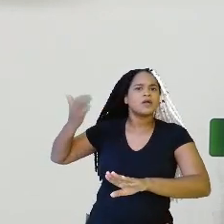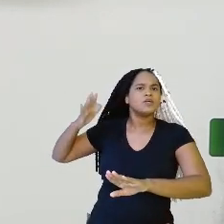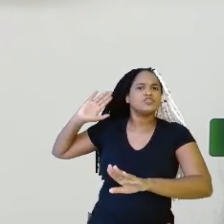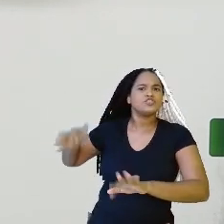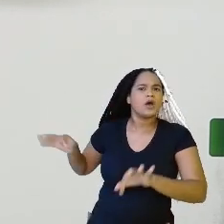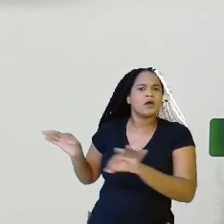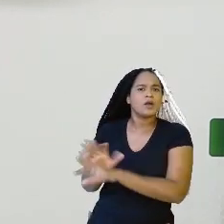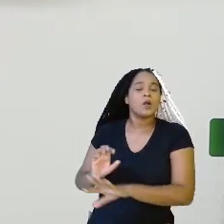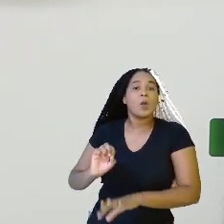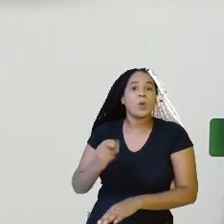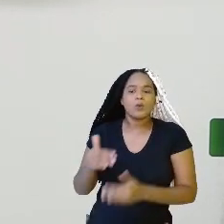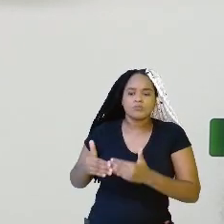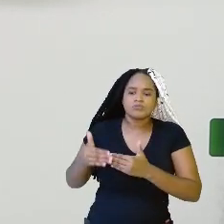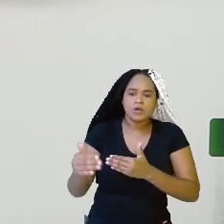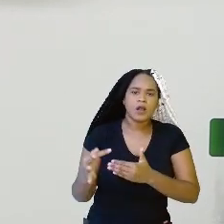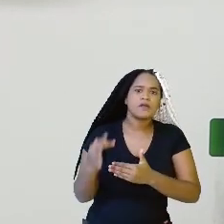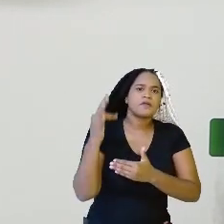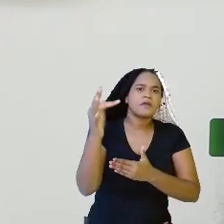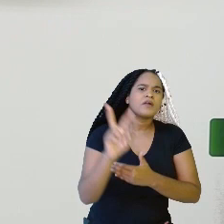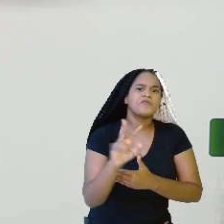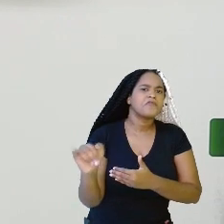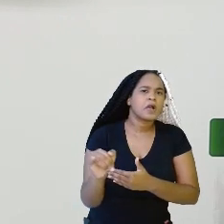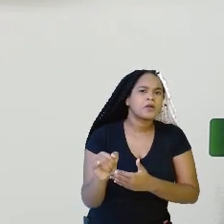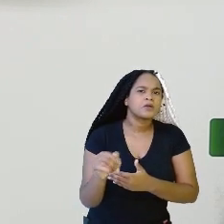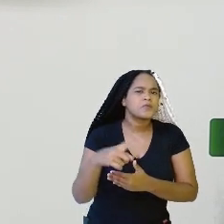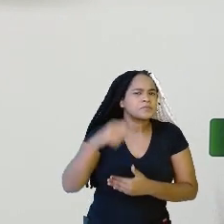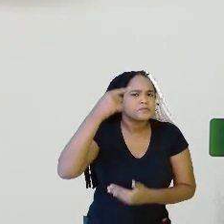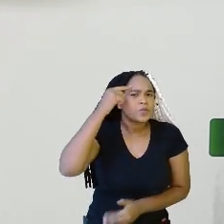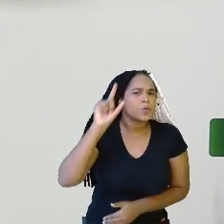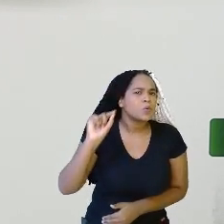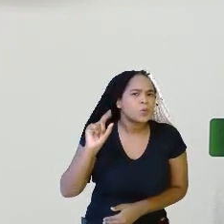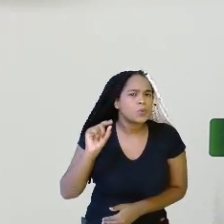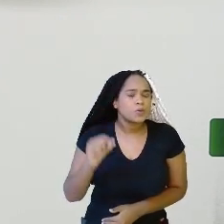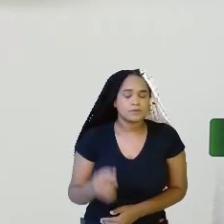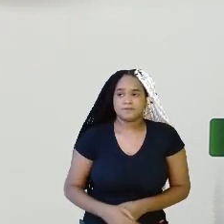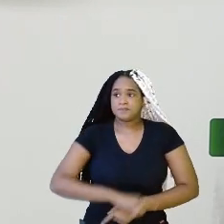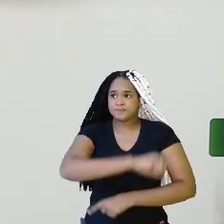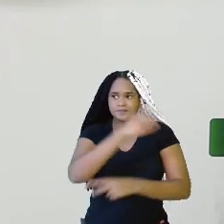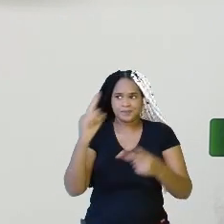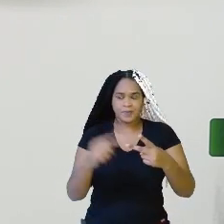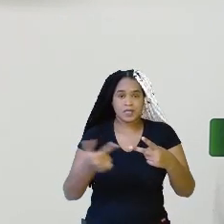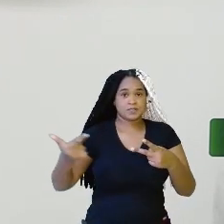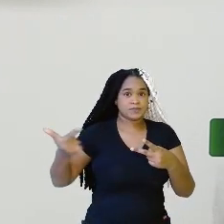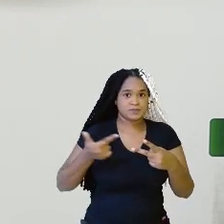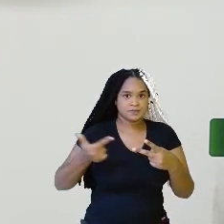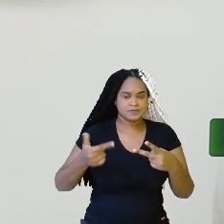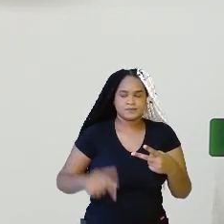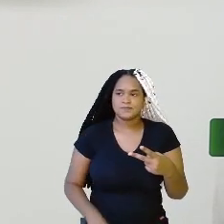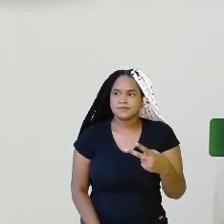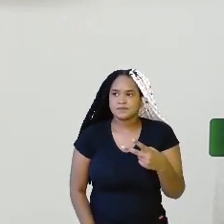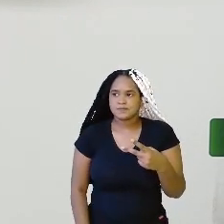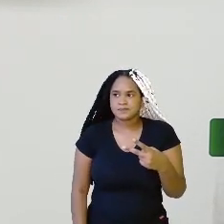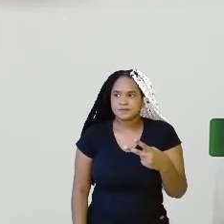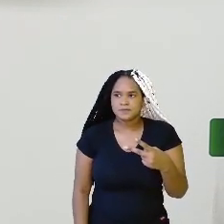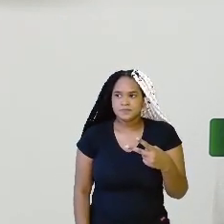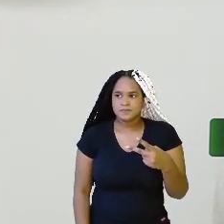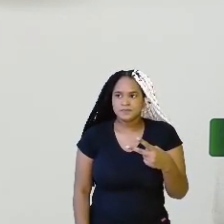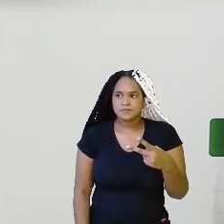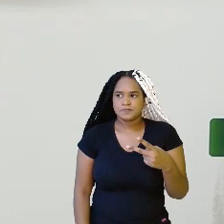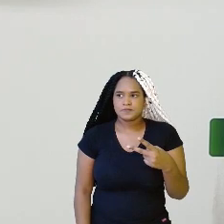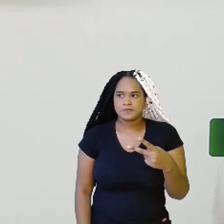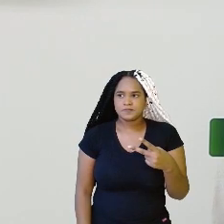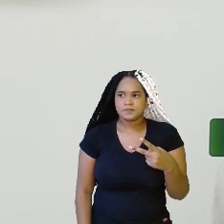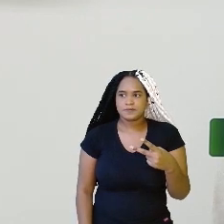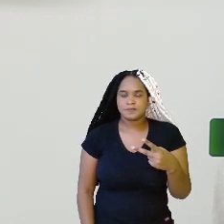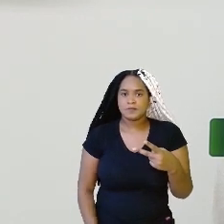ou ela vai acontecer? O que é que você acha? Vamos ver a segunda. Segunda frase.